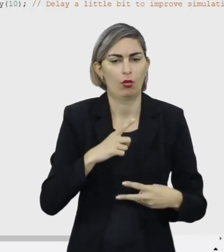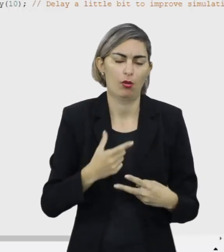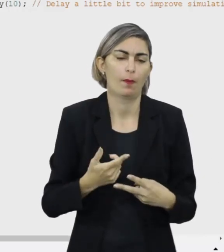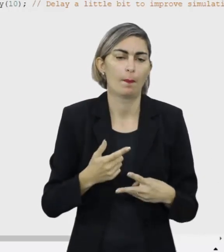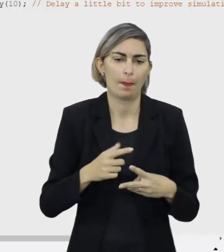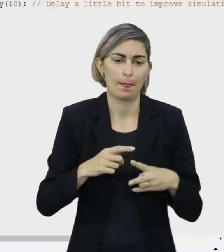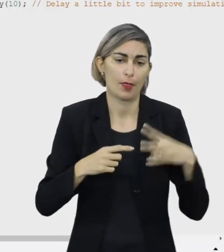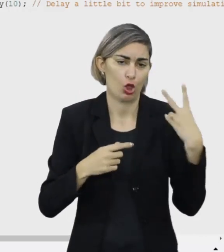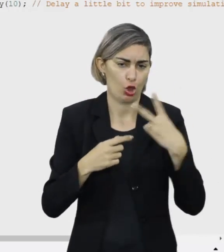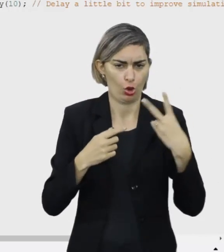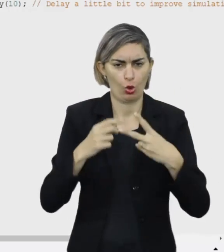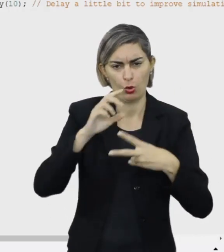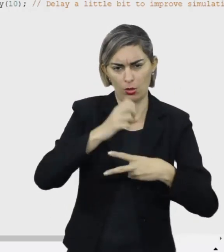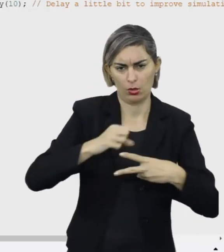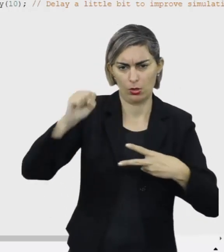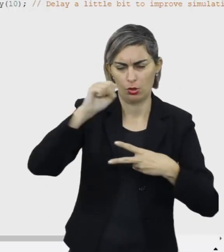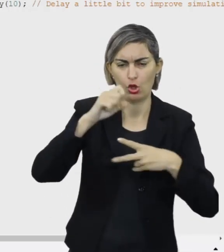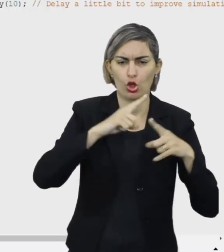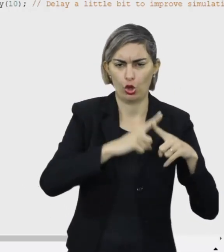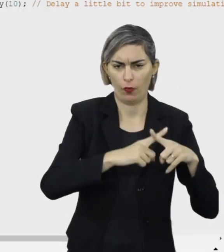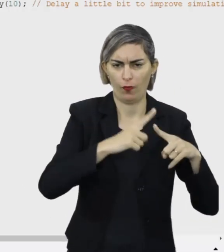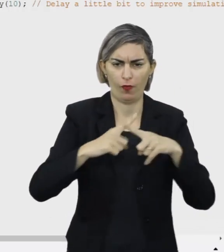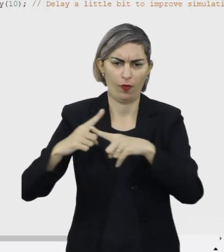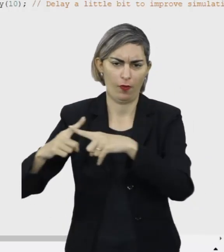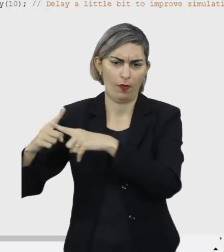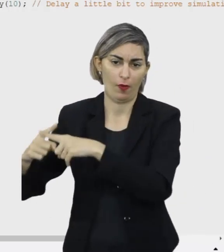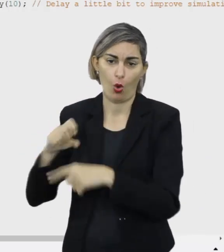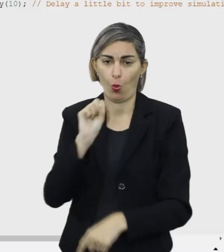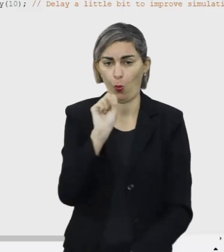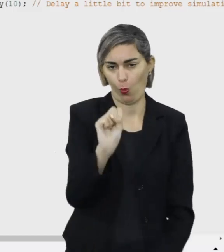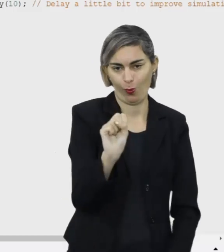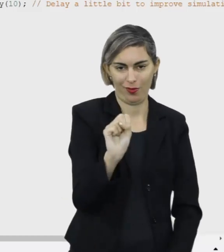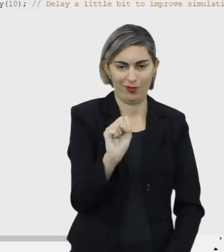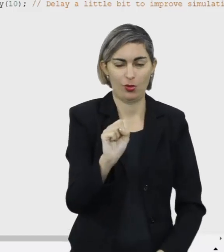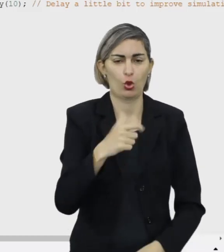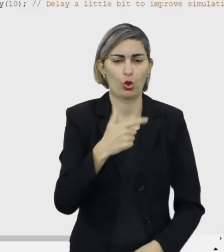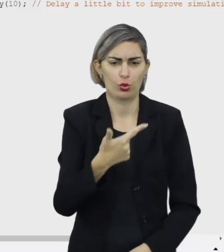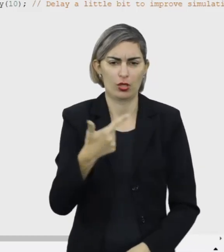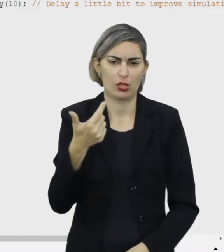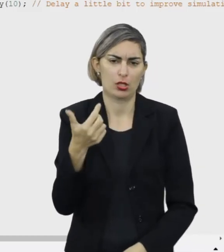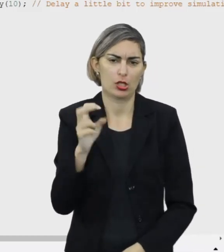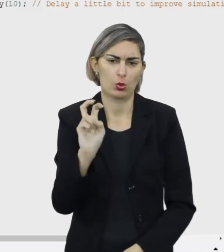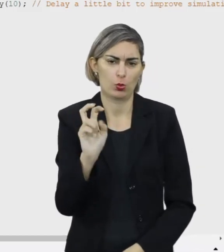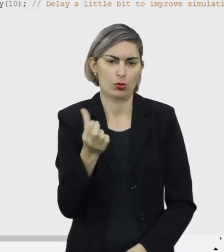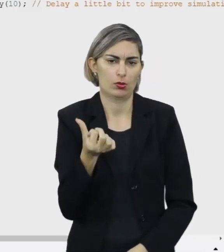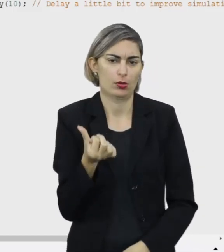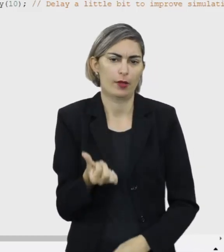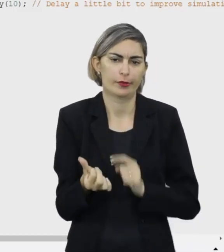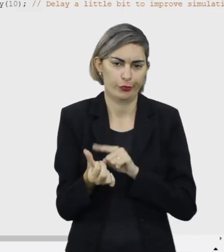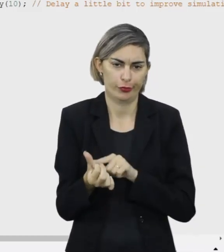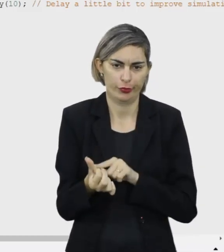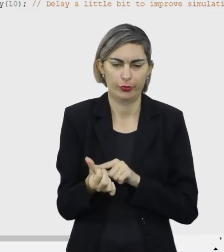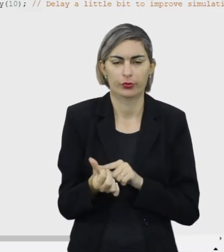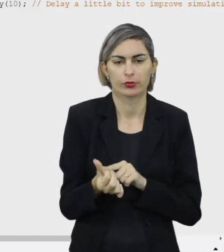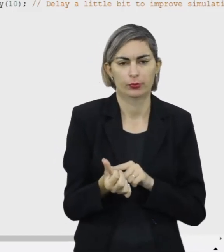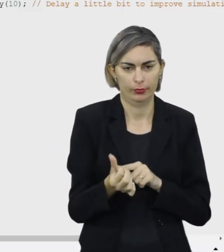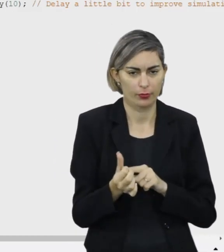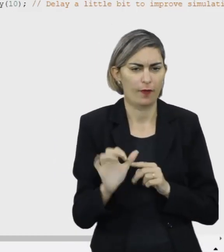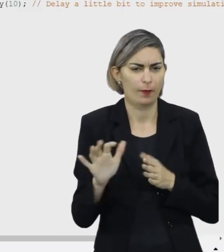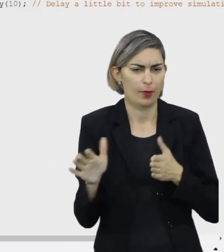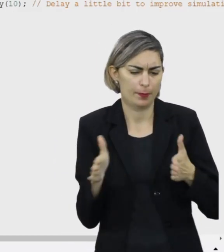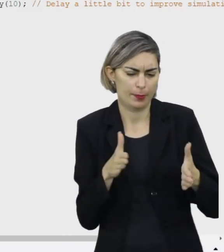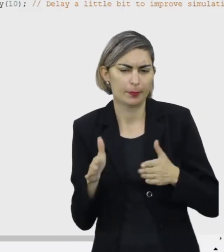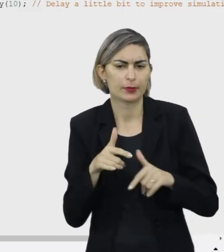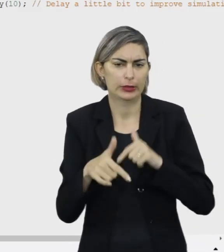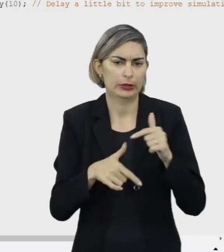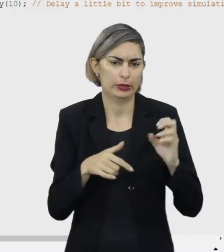quadrado. 2 à oitava. 2 vezes 2 vezes 2, 8 vezes, vai dar 256. Então você vai ter uma faixa de